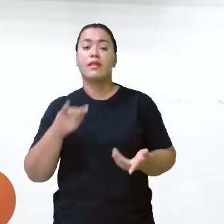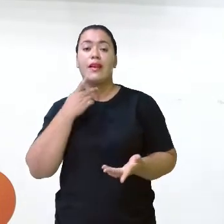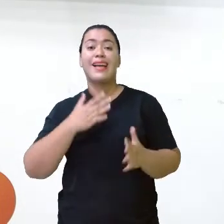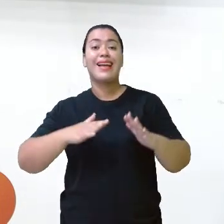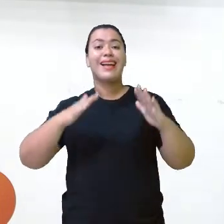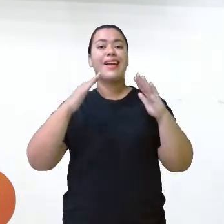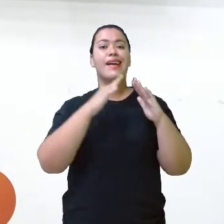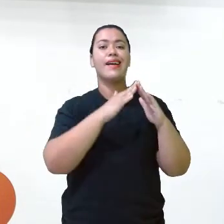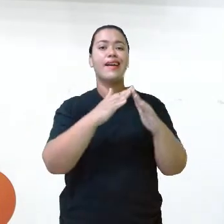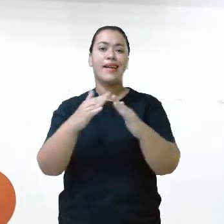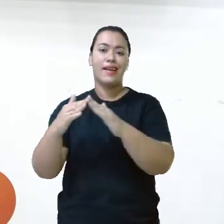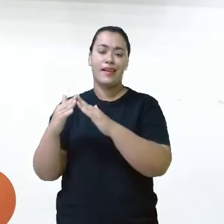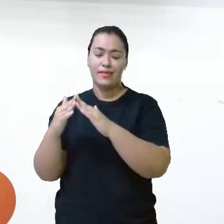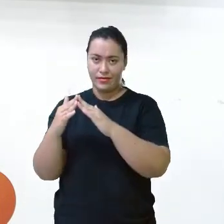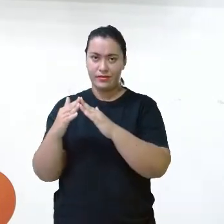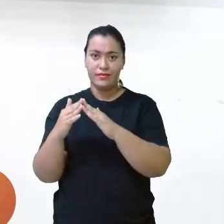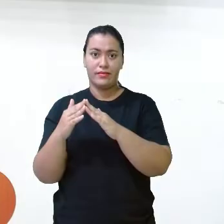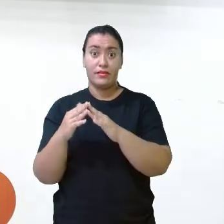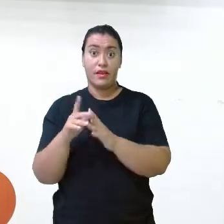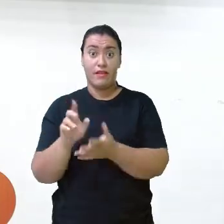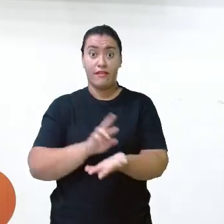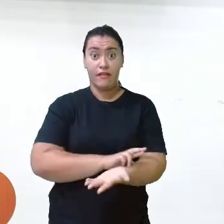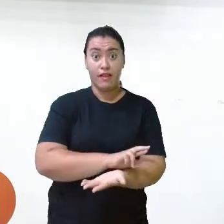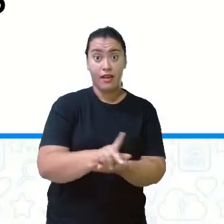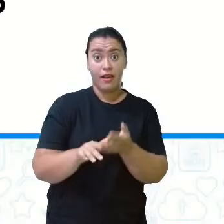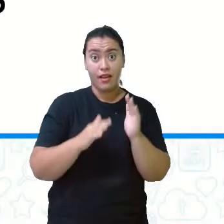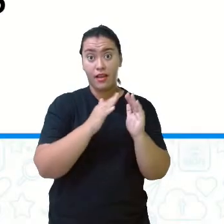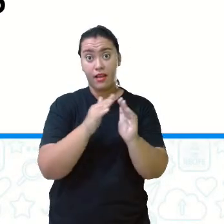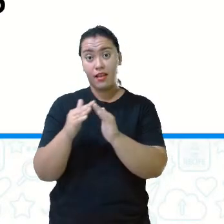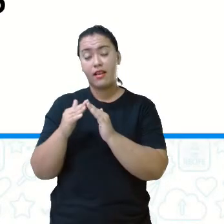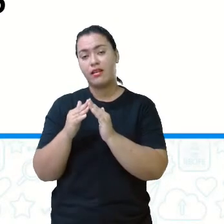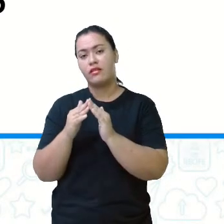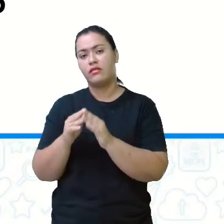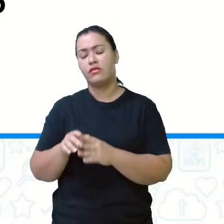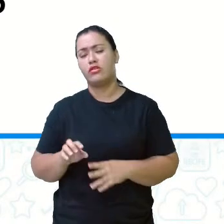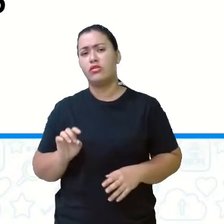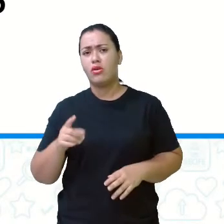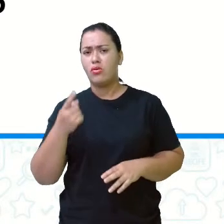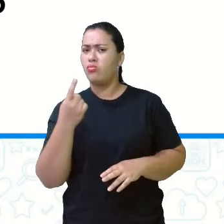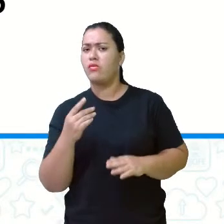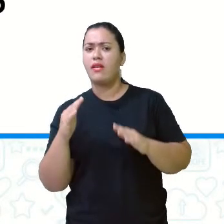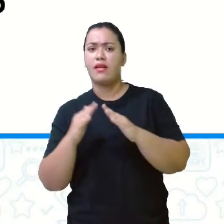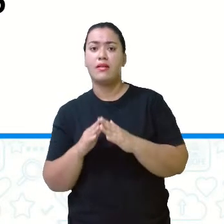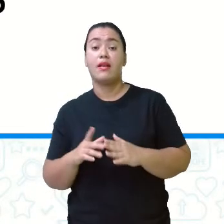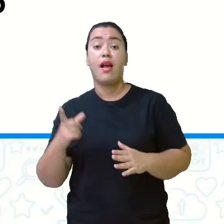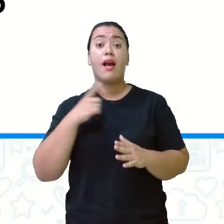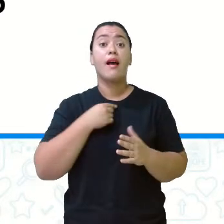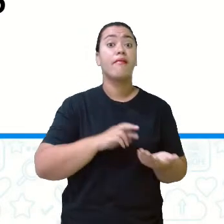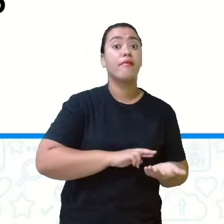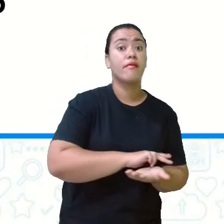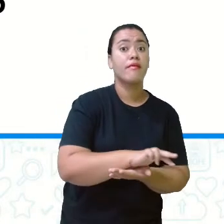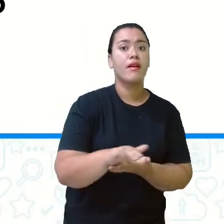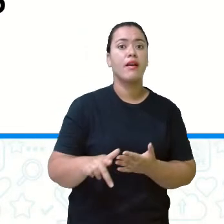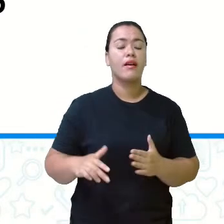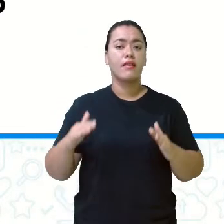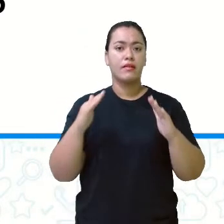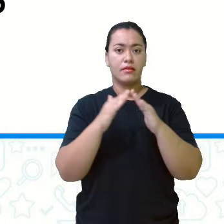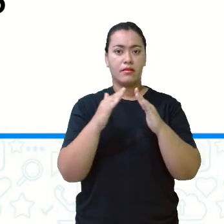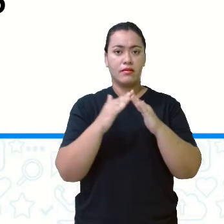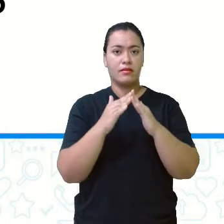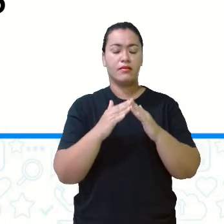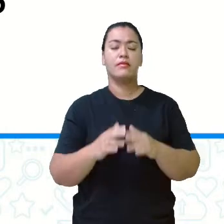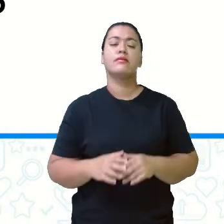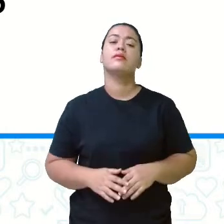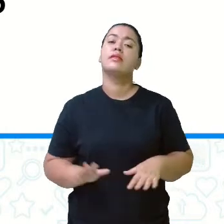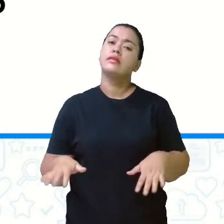Casas. Olha o que eu falei sobre plural. Eu não tenho só uma casa, eu tenho várias